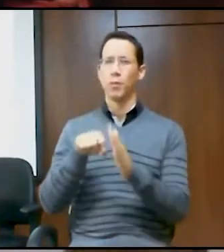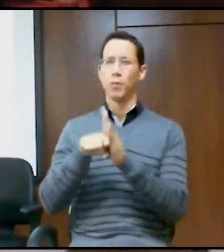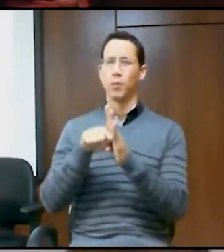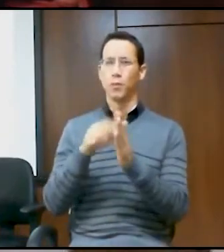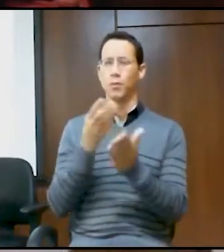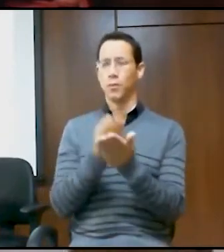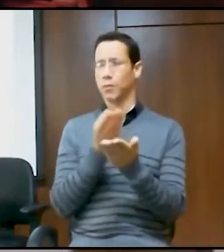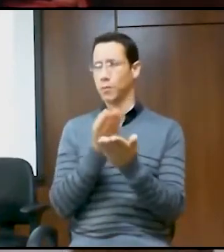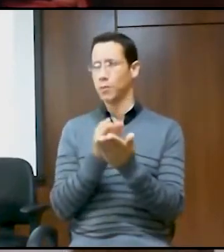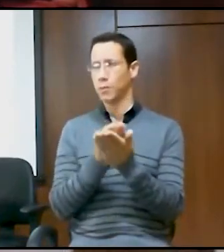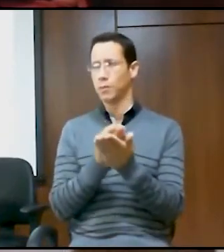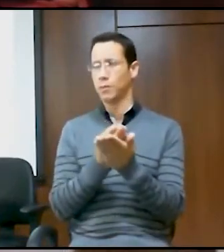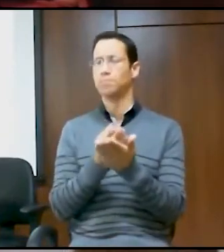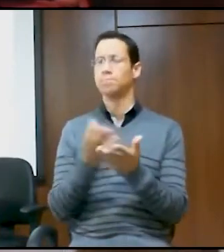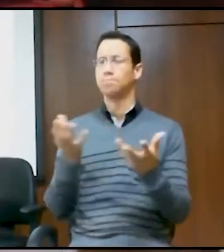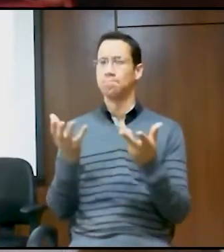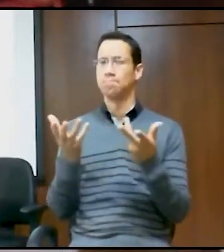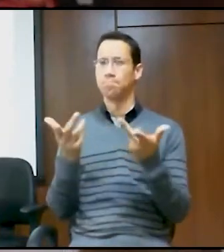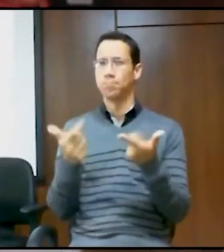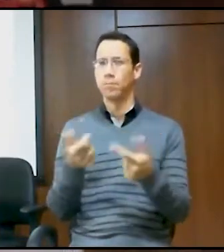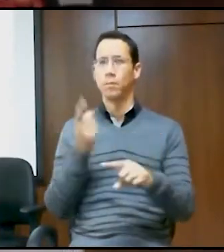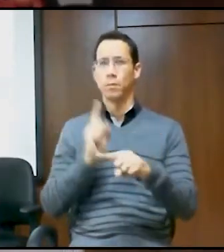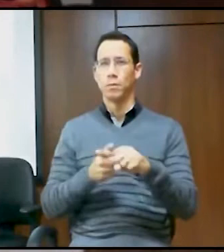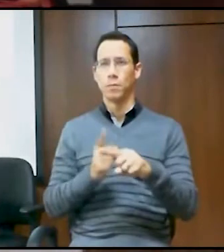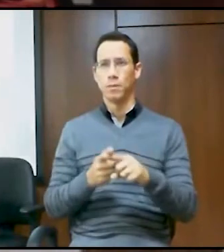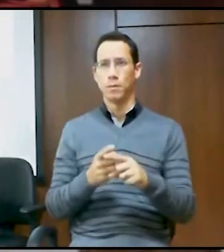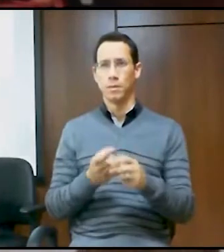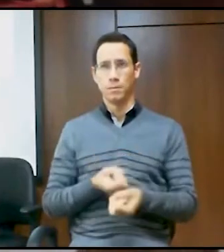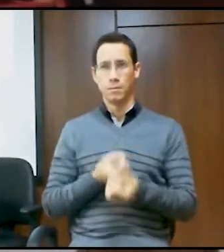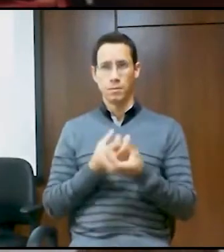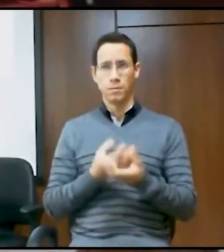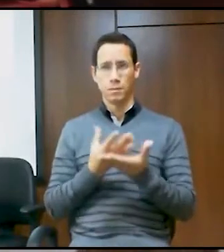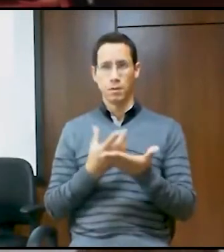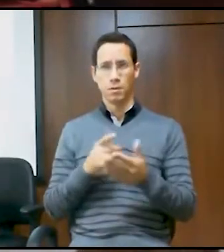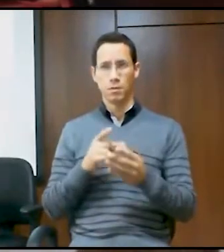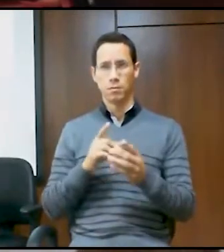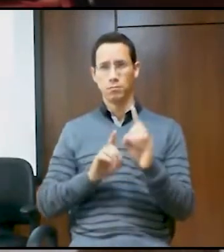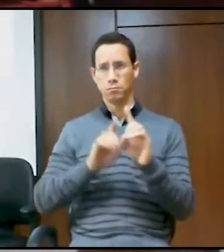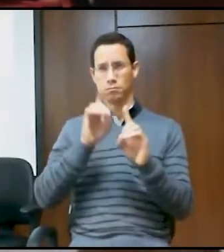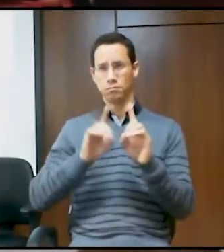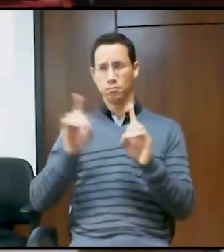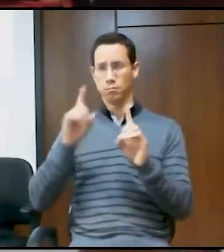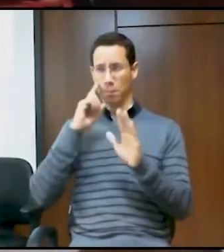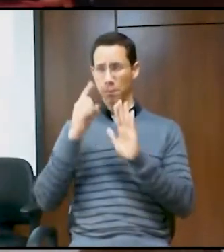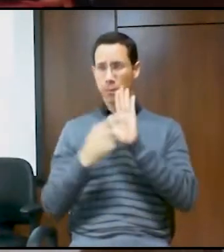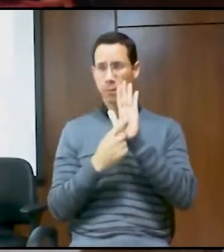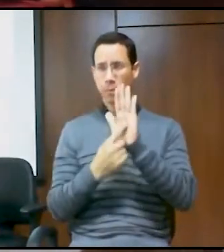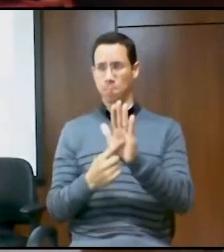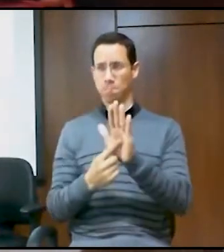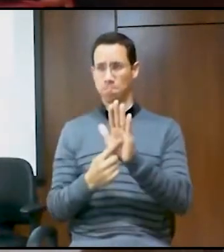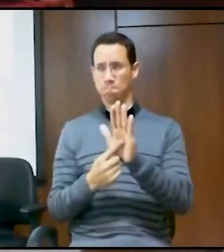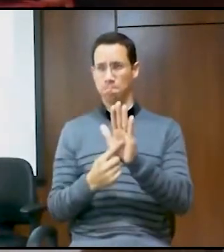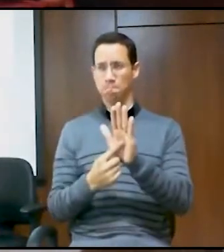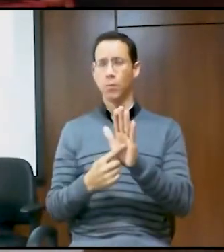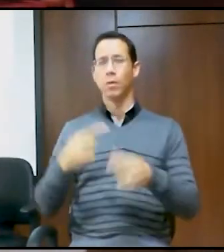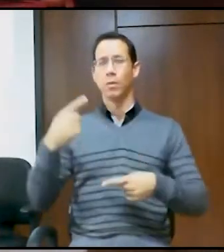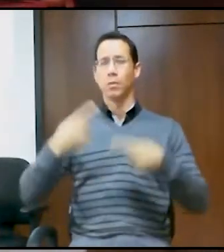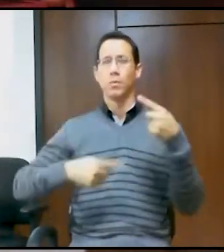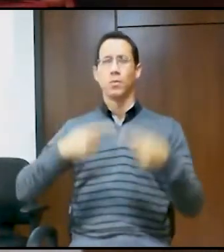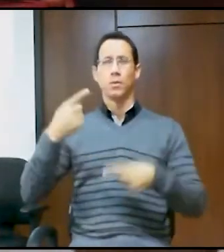coisa bastante incrível, porque a partir dos dados que eu vou mostrar para vocês, a gente coloca assim, a